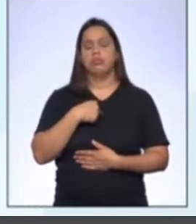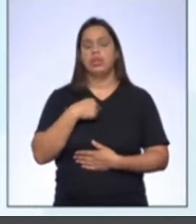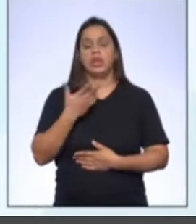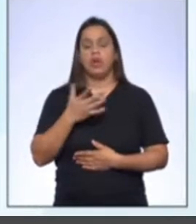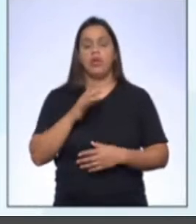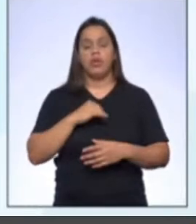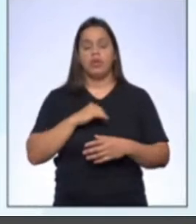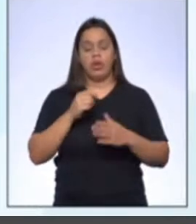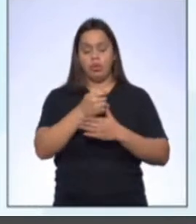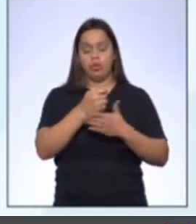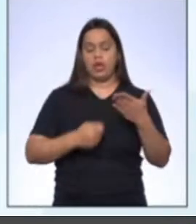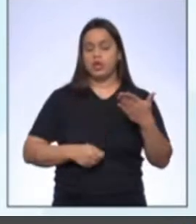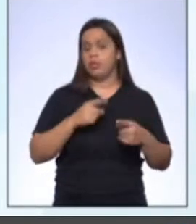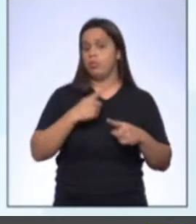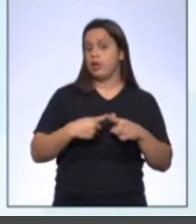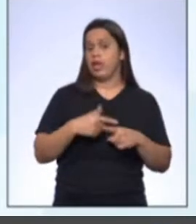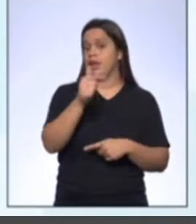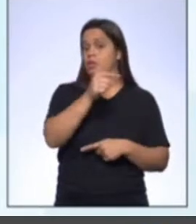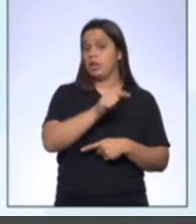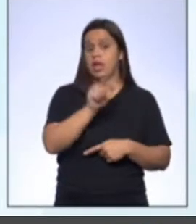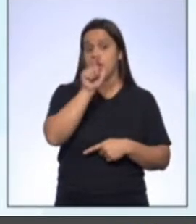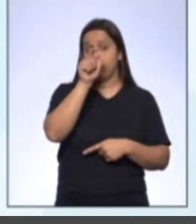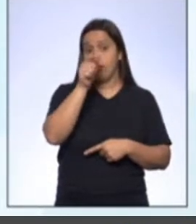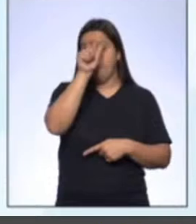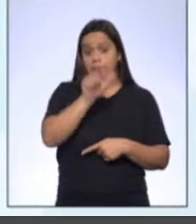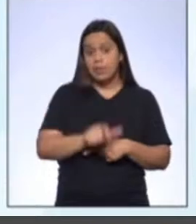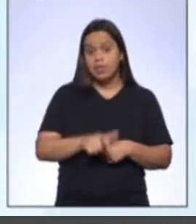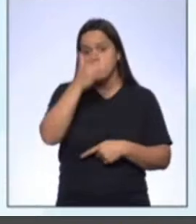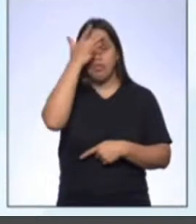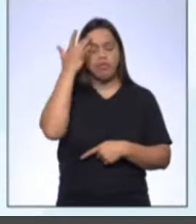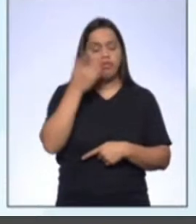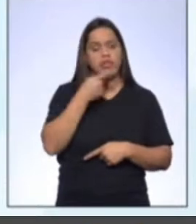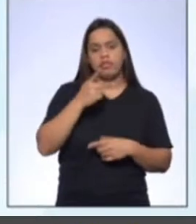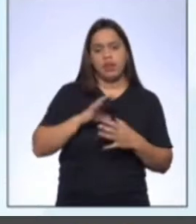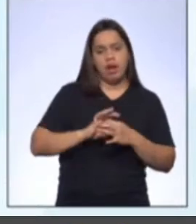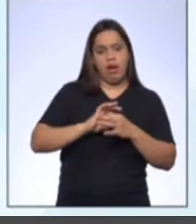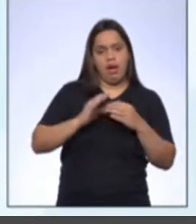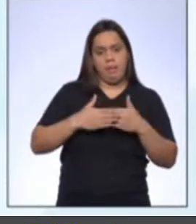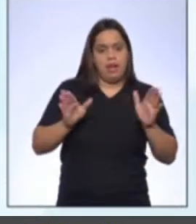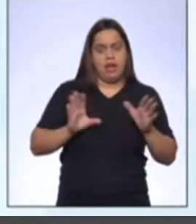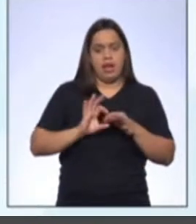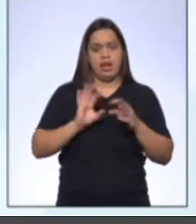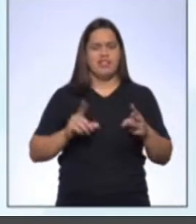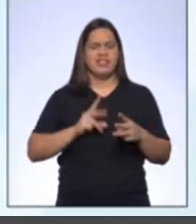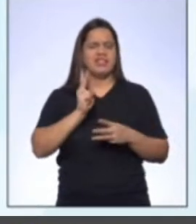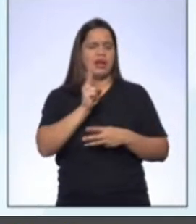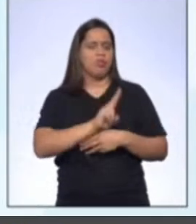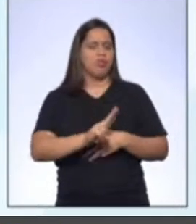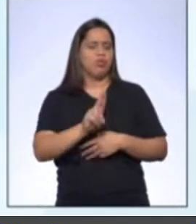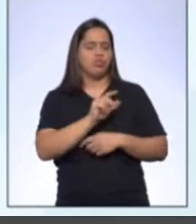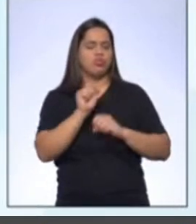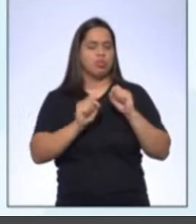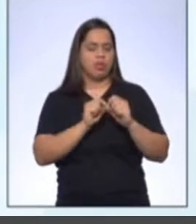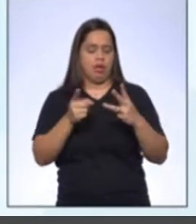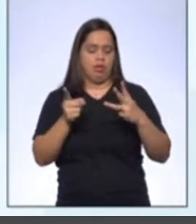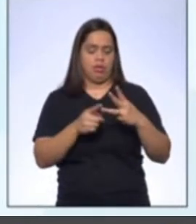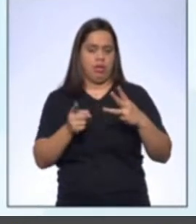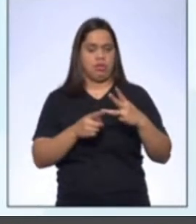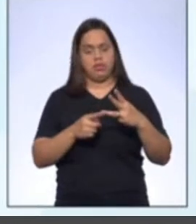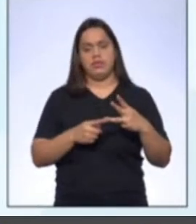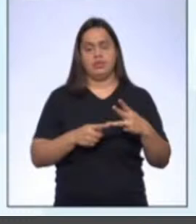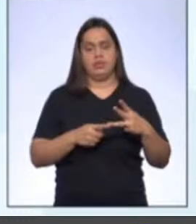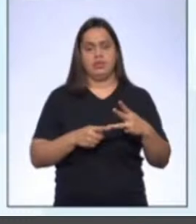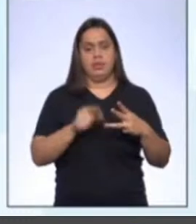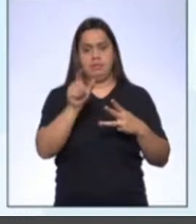uma pessoa falando. Ele vai ficar assim, aberto. Geralmente a gente usa o quê? A terceira pessoa para fazer isso. Olha